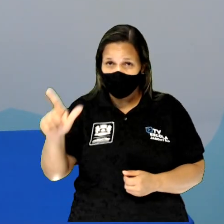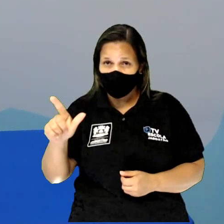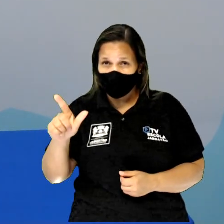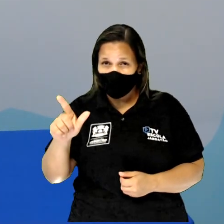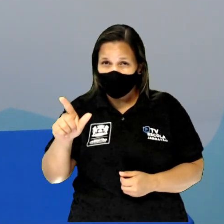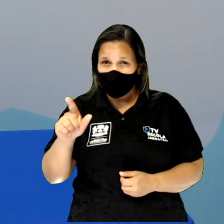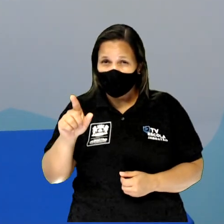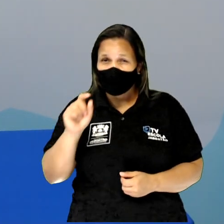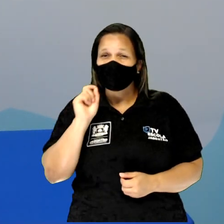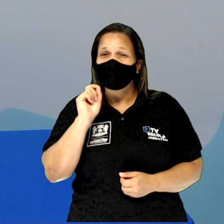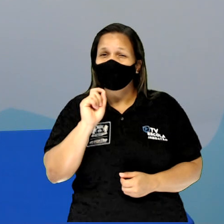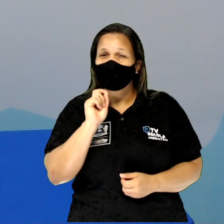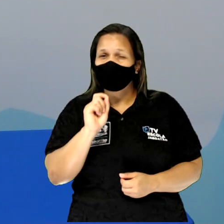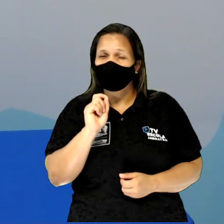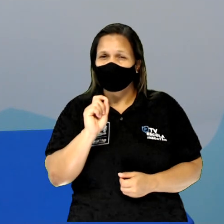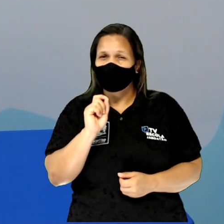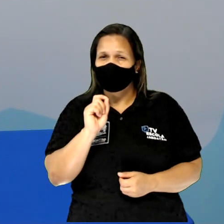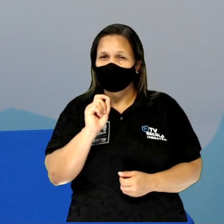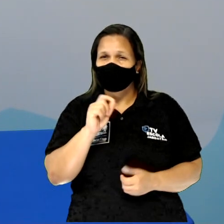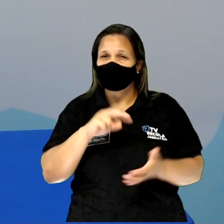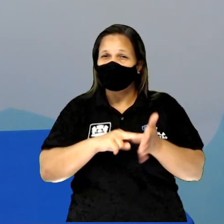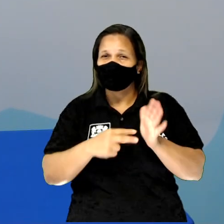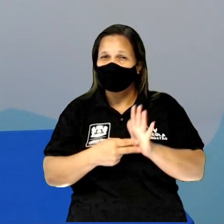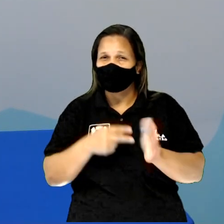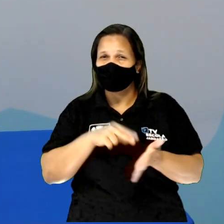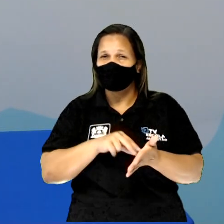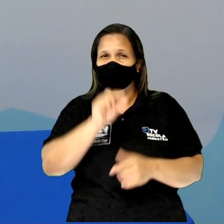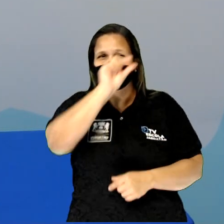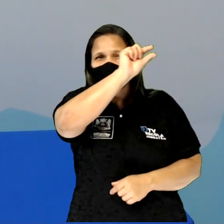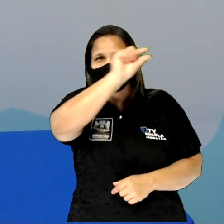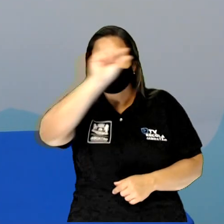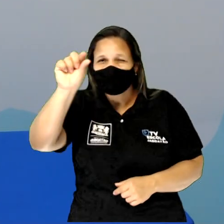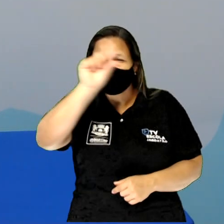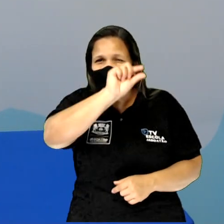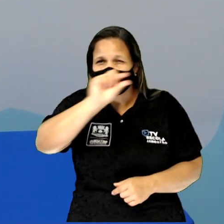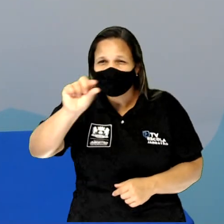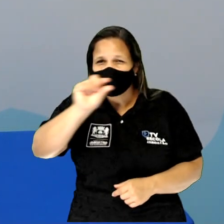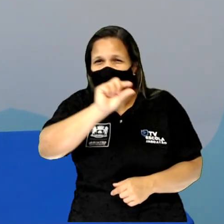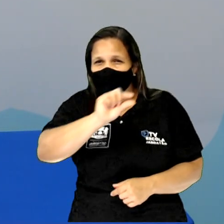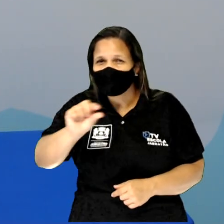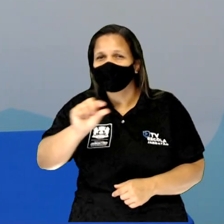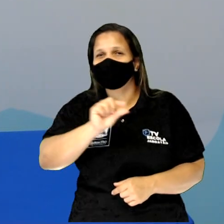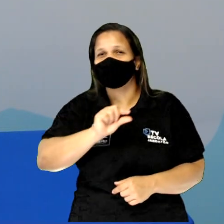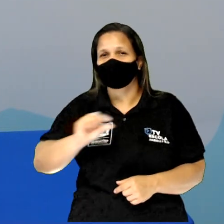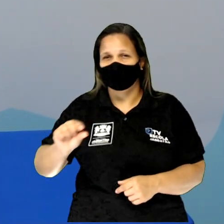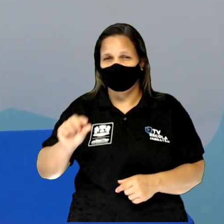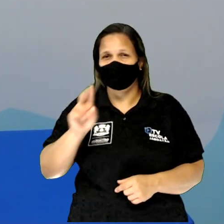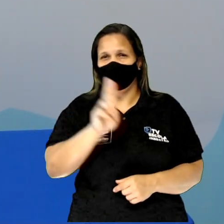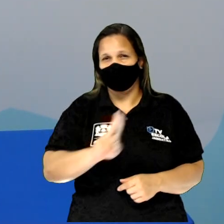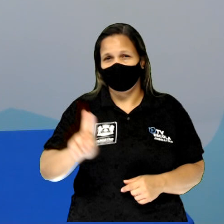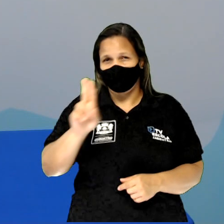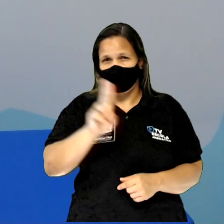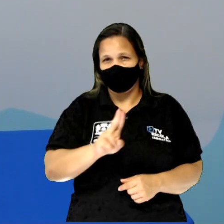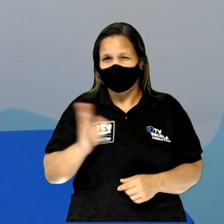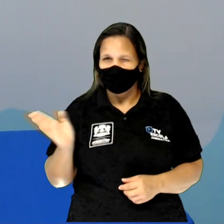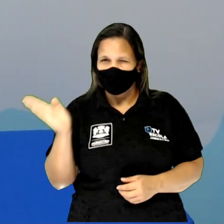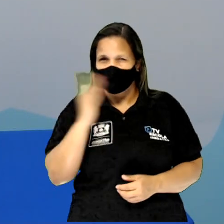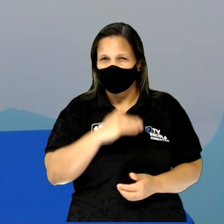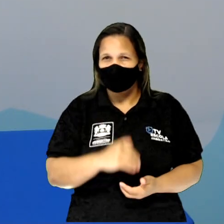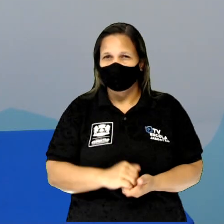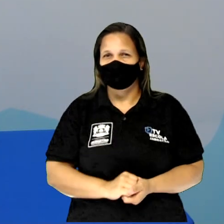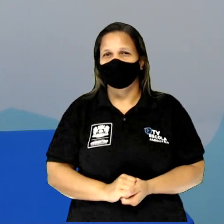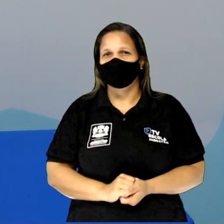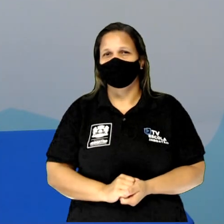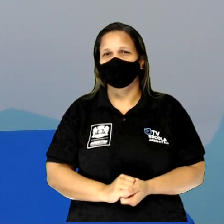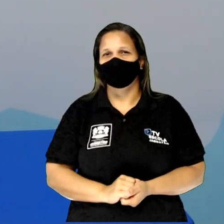representar o número de linhas a quantidade aqui que nós vamos utilizar Ok então vamos lá